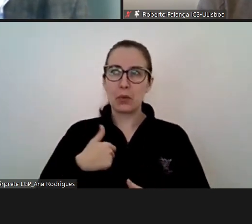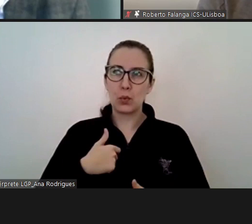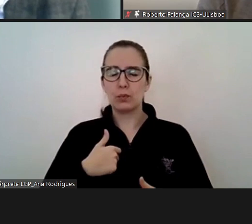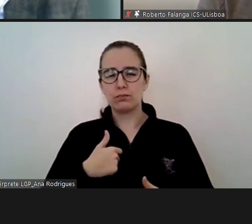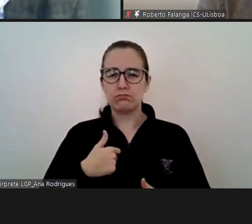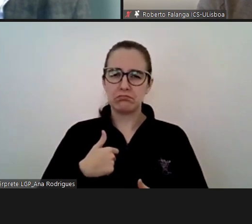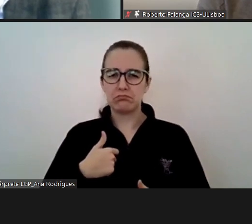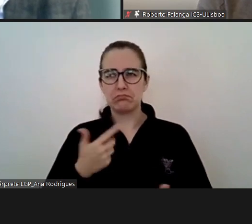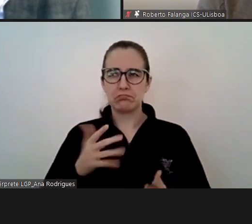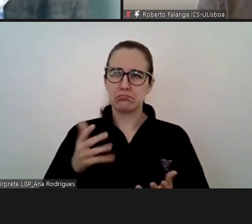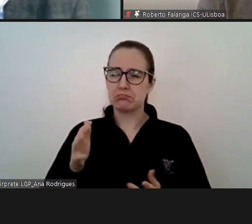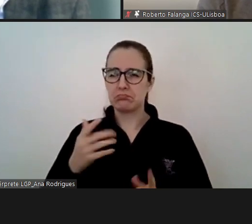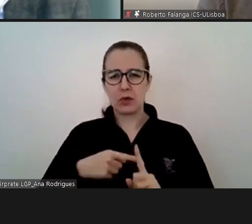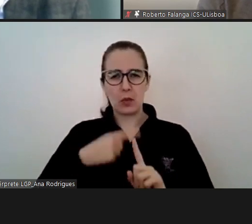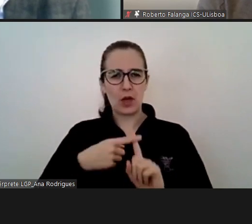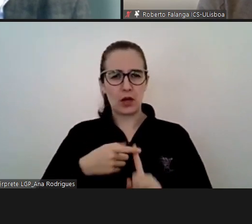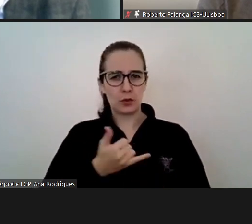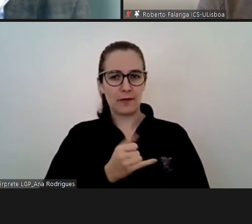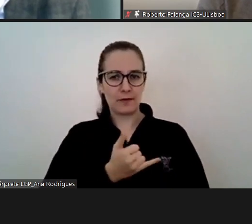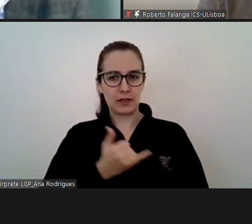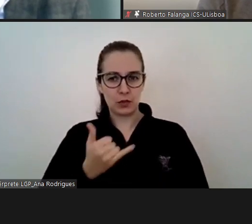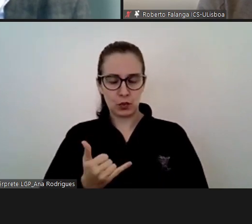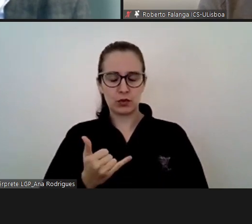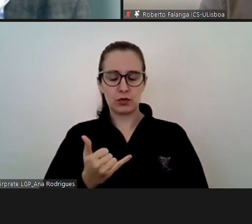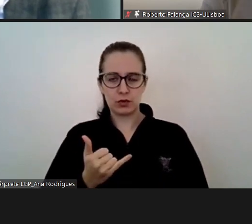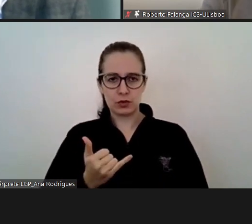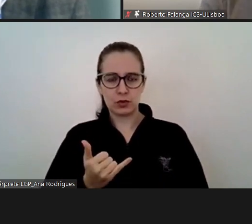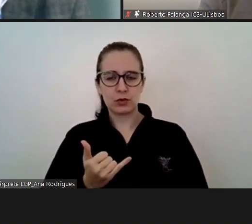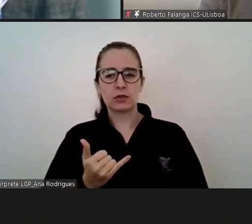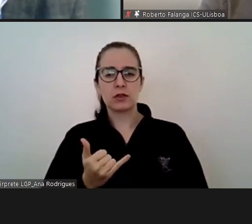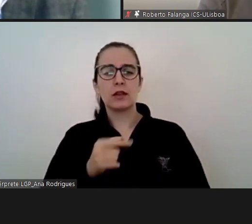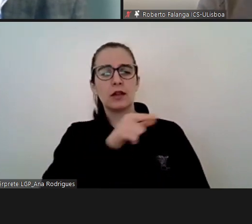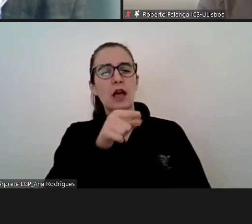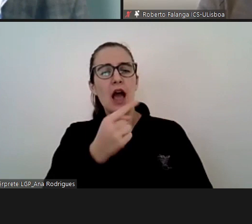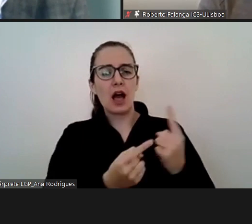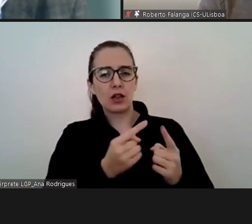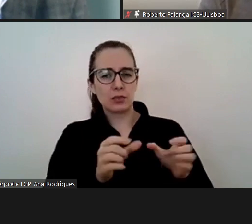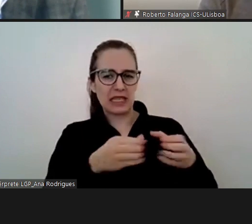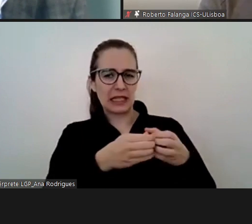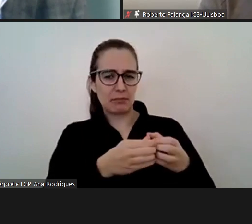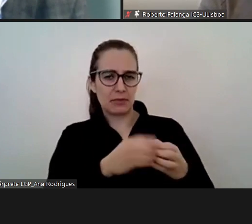sim, em 2022 organizámos com algumas representações nos Estados-membros